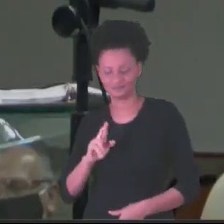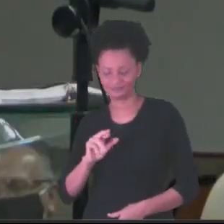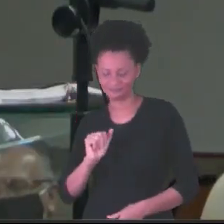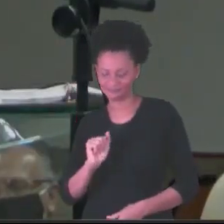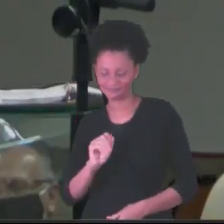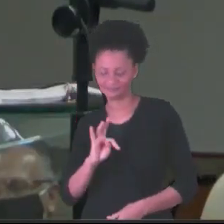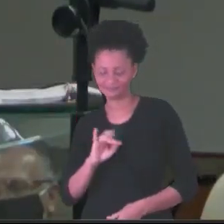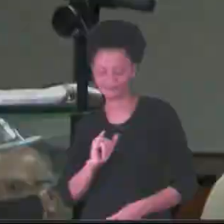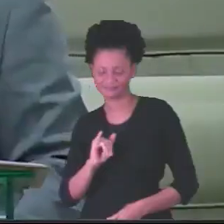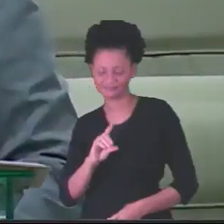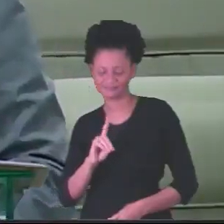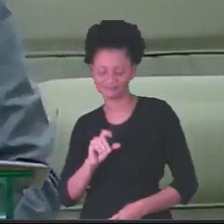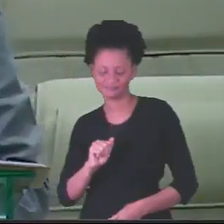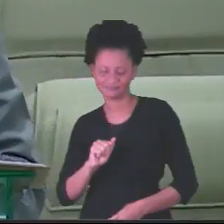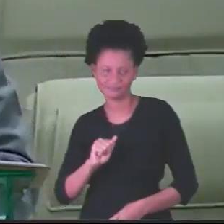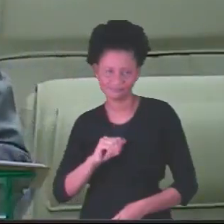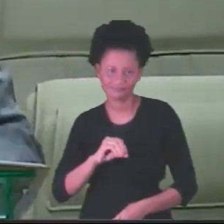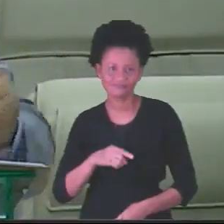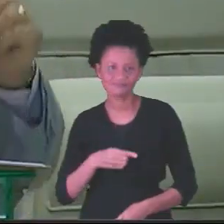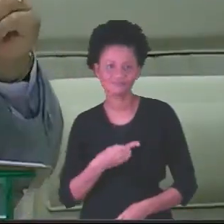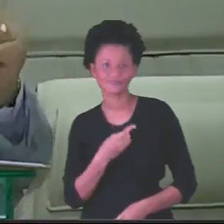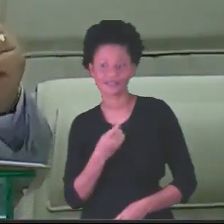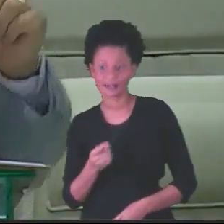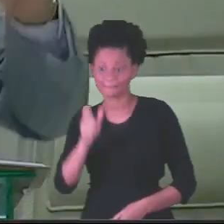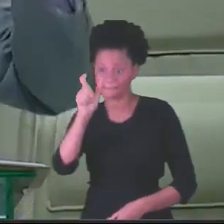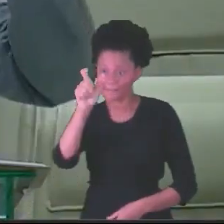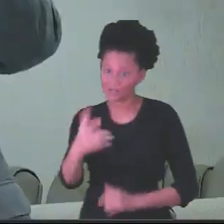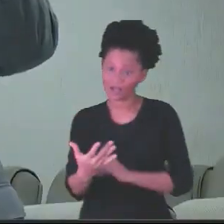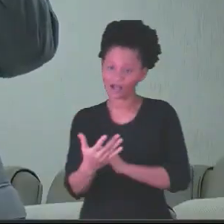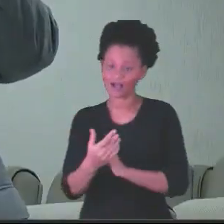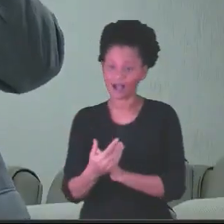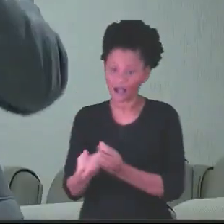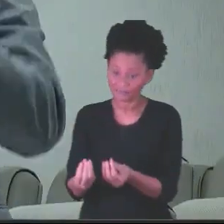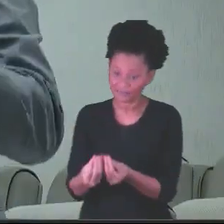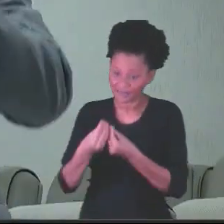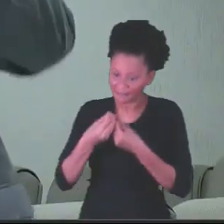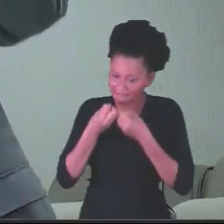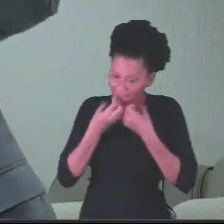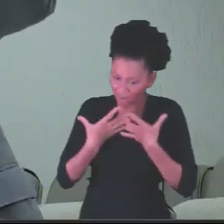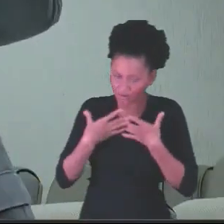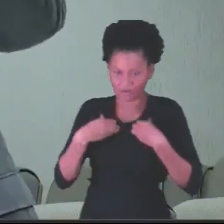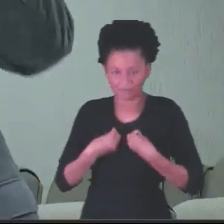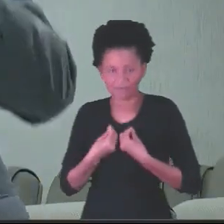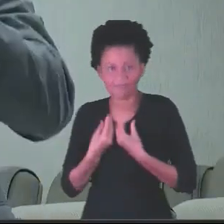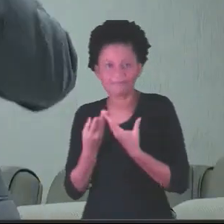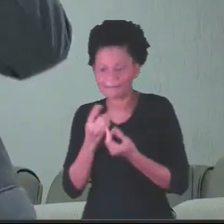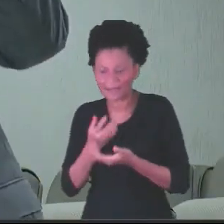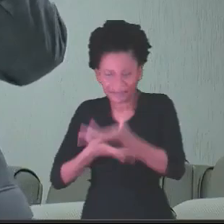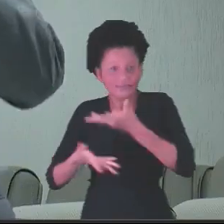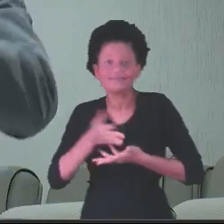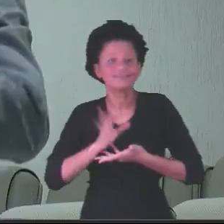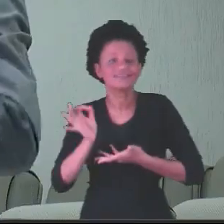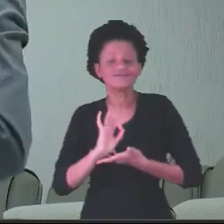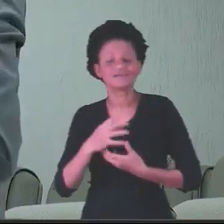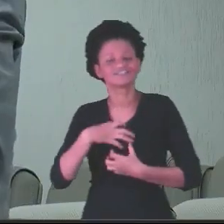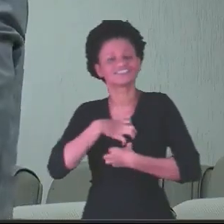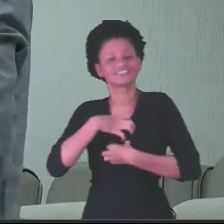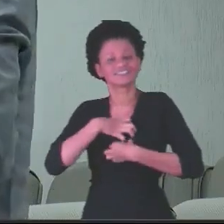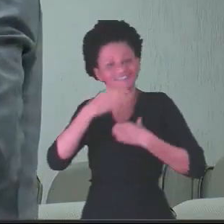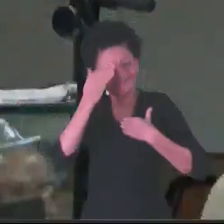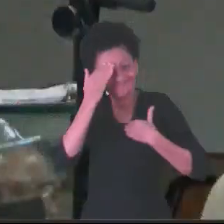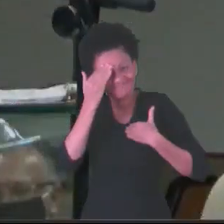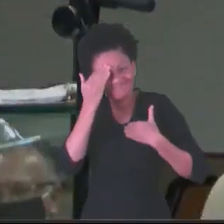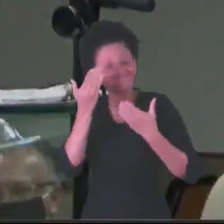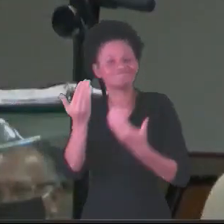alguém nos faz o bem nós possamos retribuir com a mesma gratidão não como o pagamento mas como gratidão